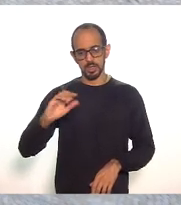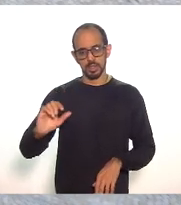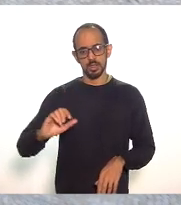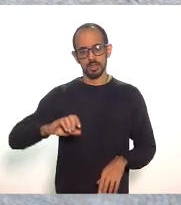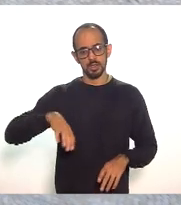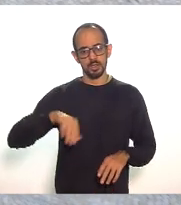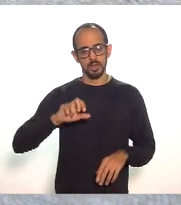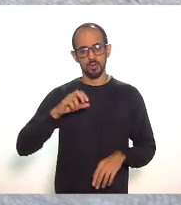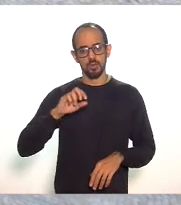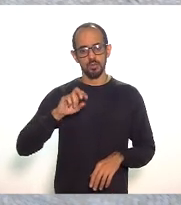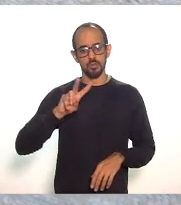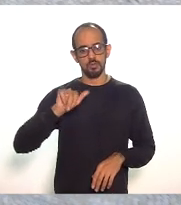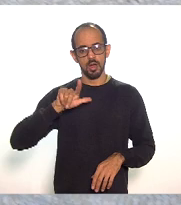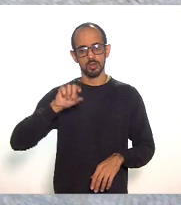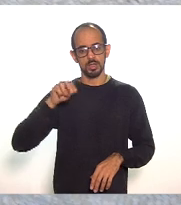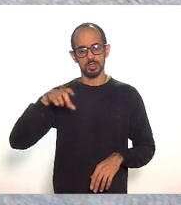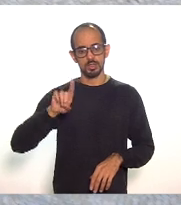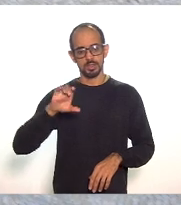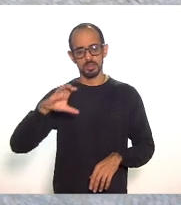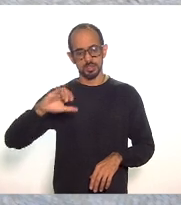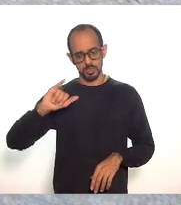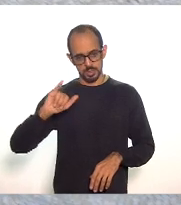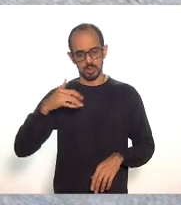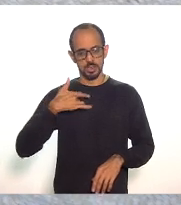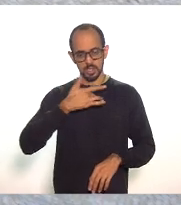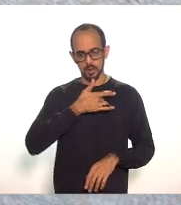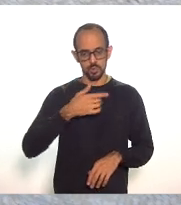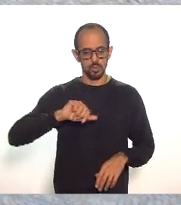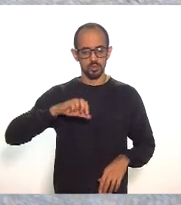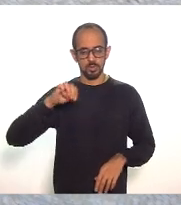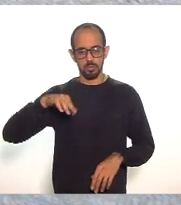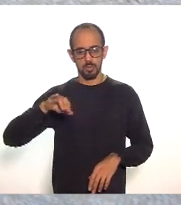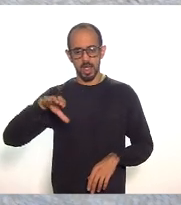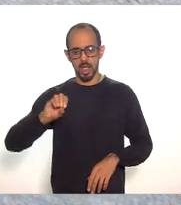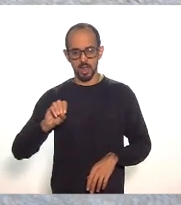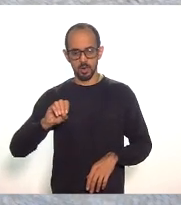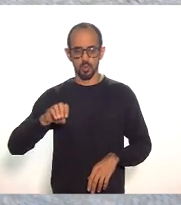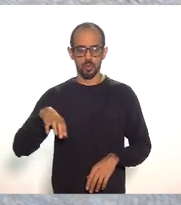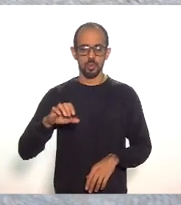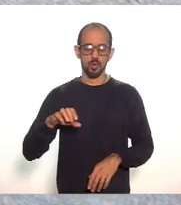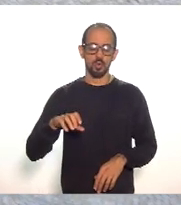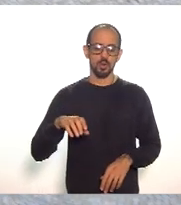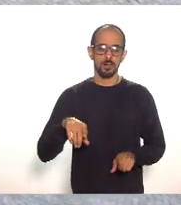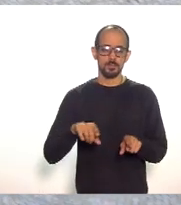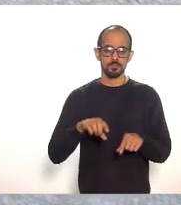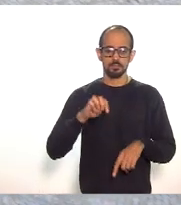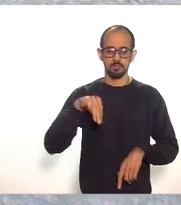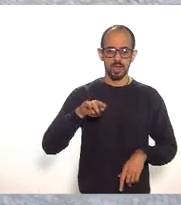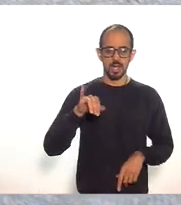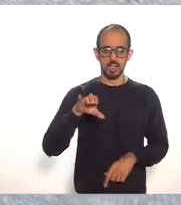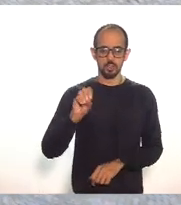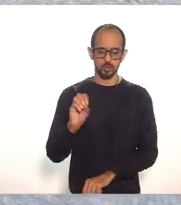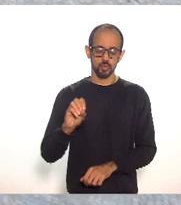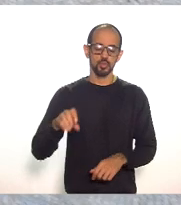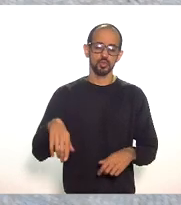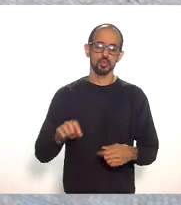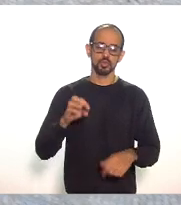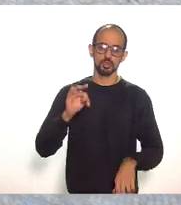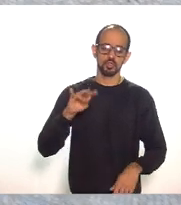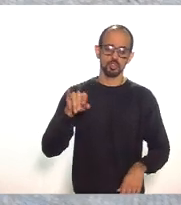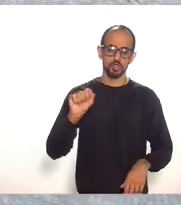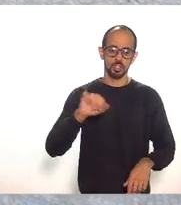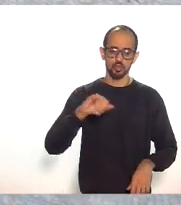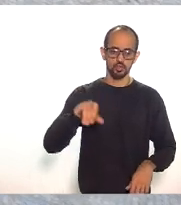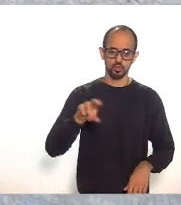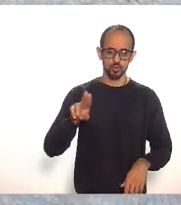da Saúde, Dionísio Lins, Jair Bittencourt, Marcos Vinícius, Nescau, Márcio Canela, Tia Ju, que